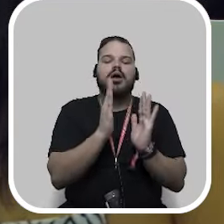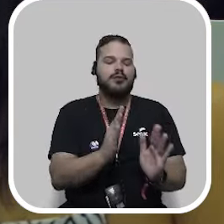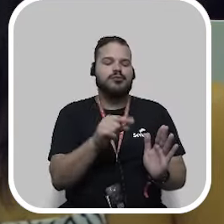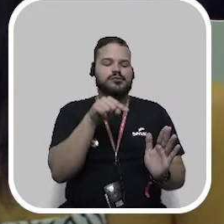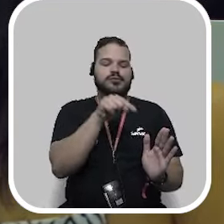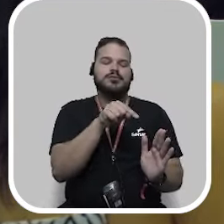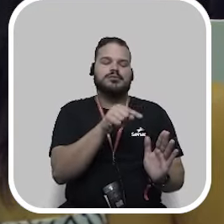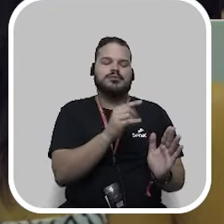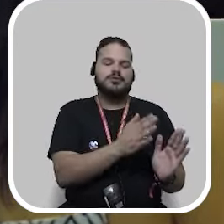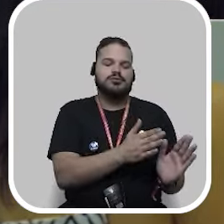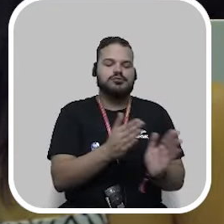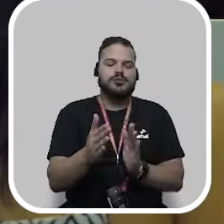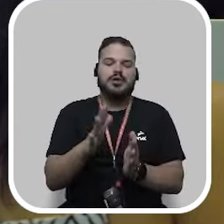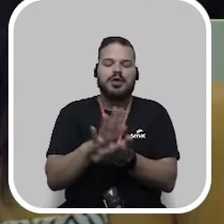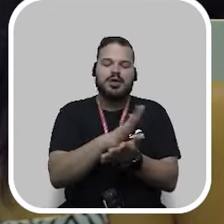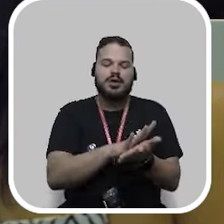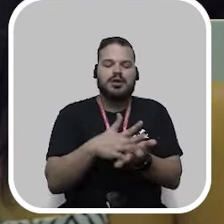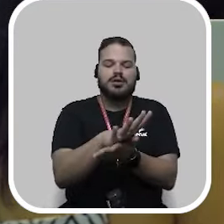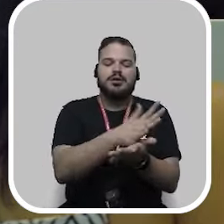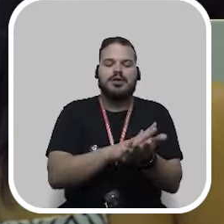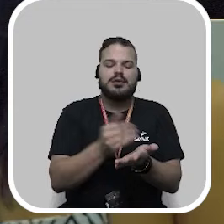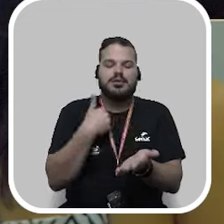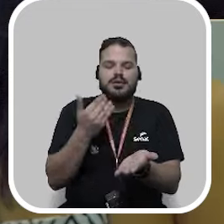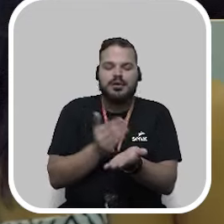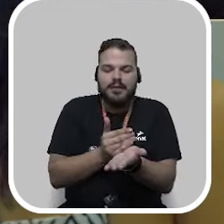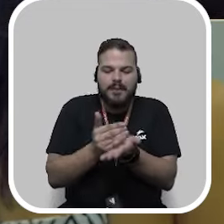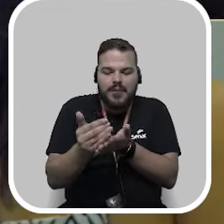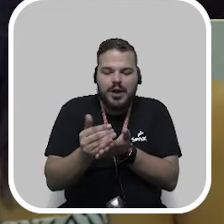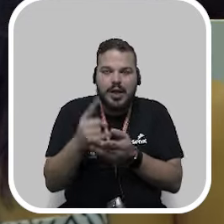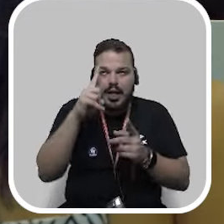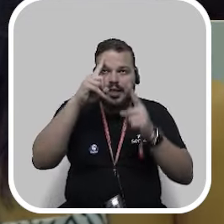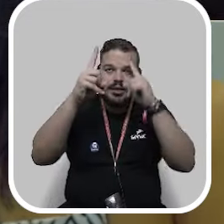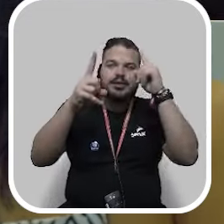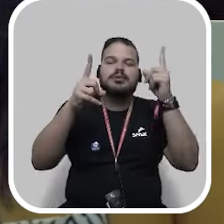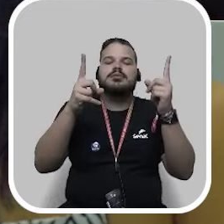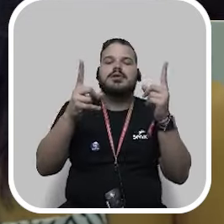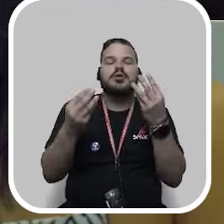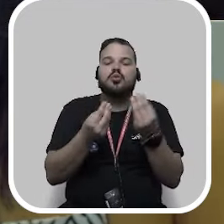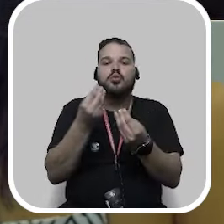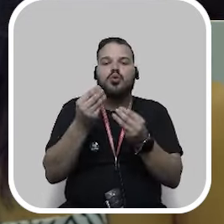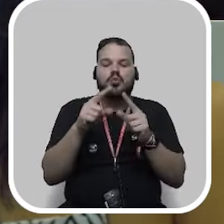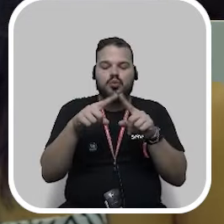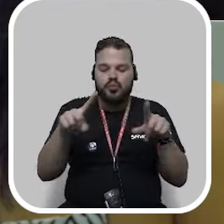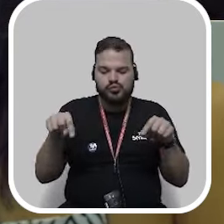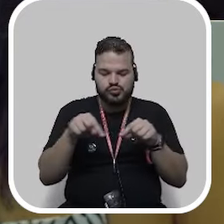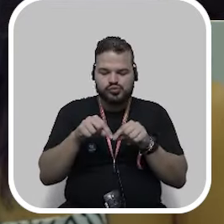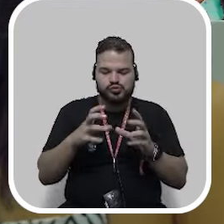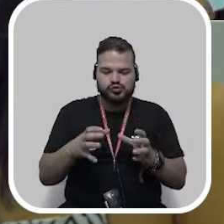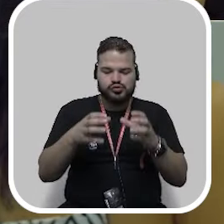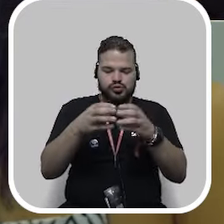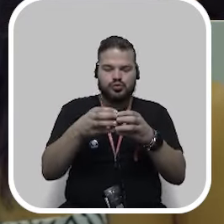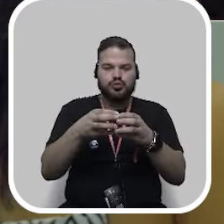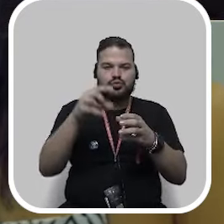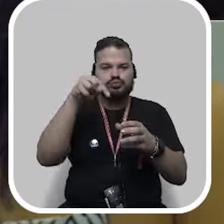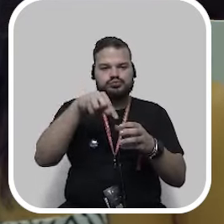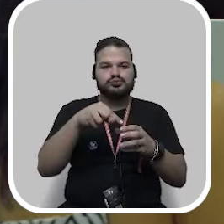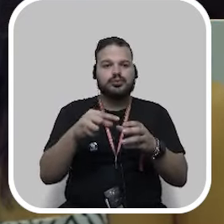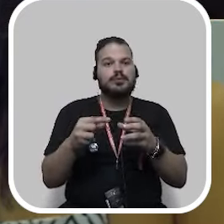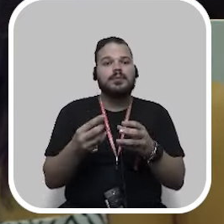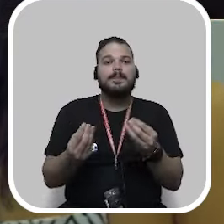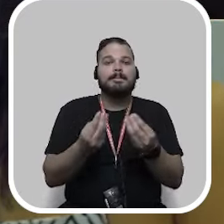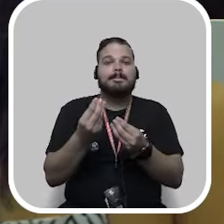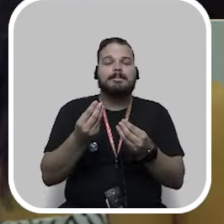momento em que se tem o samb enredo e a partir dali vão se desdobrando as ideias e como que esse time é composto né esse time de criativo para se